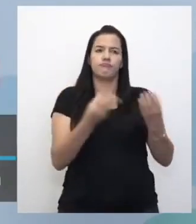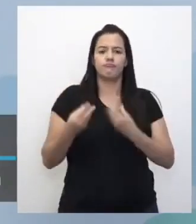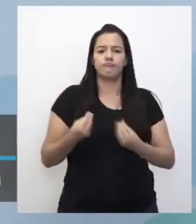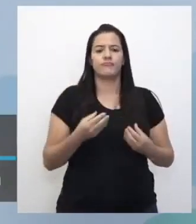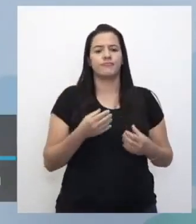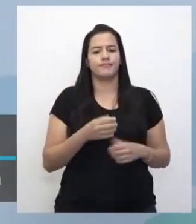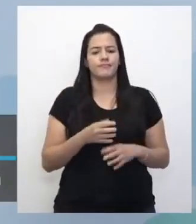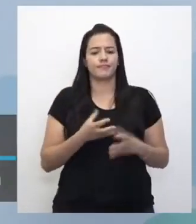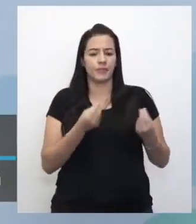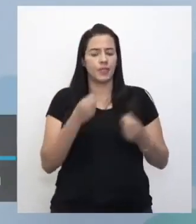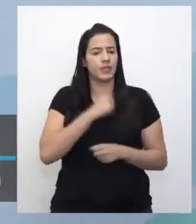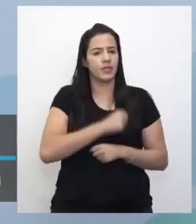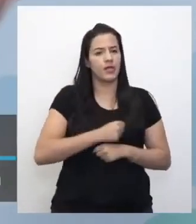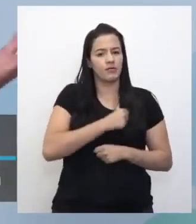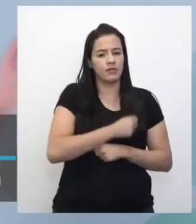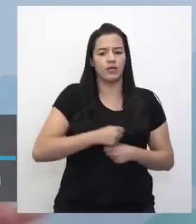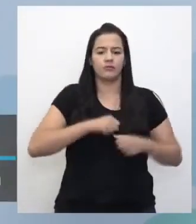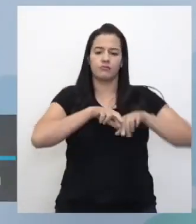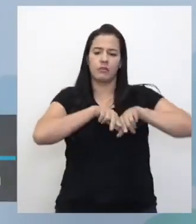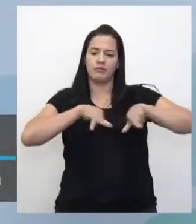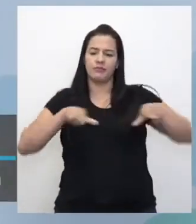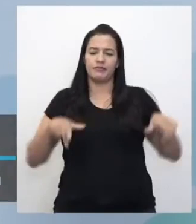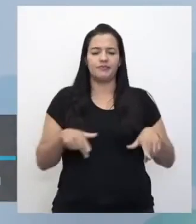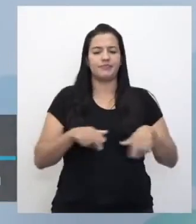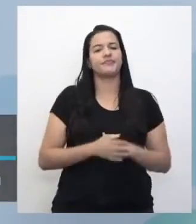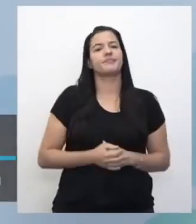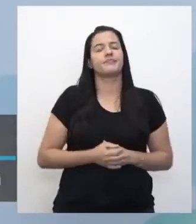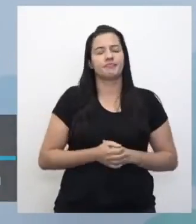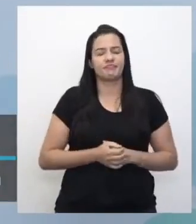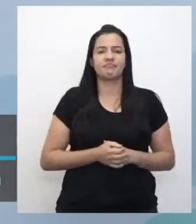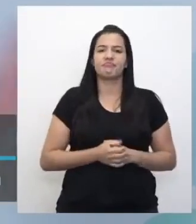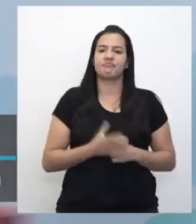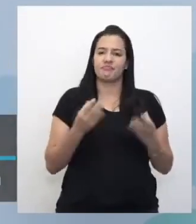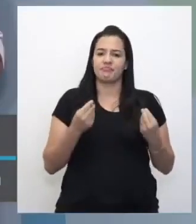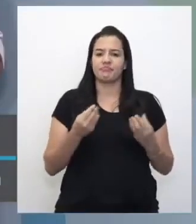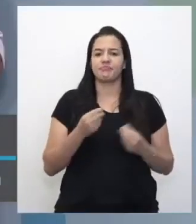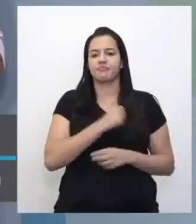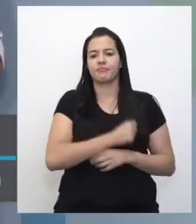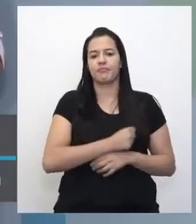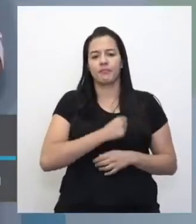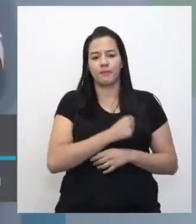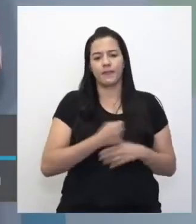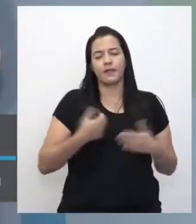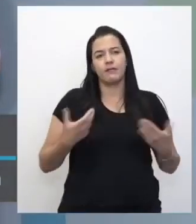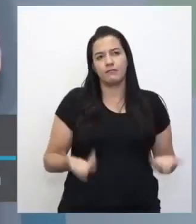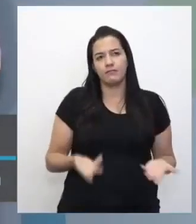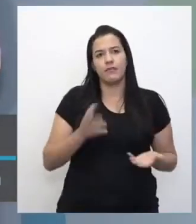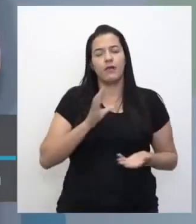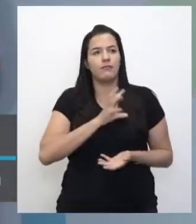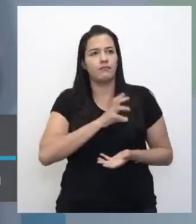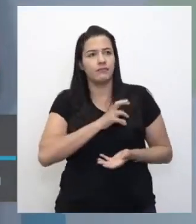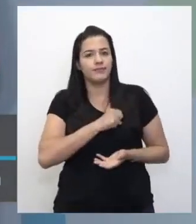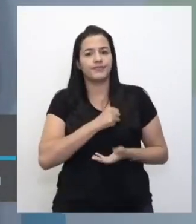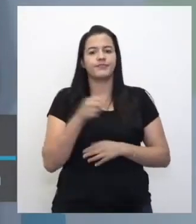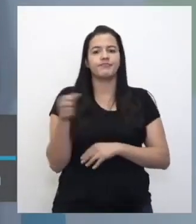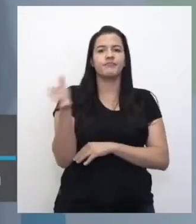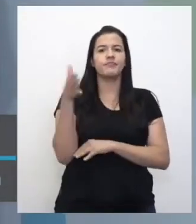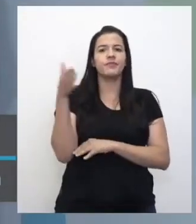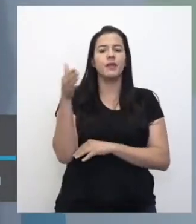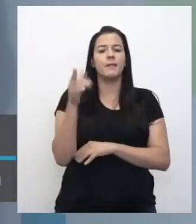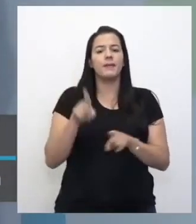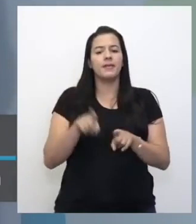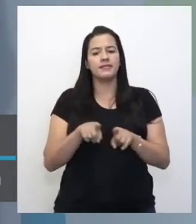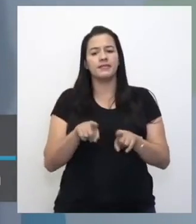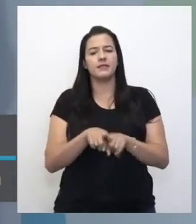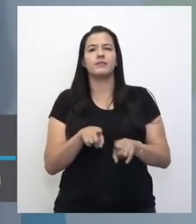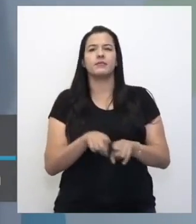saudade dessa terra. A aluna Renata, saudade também. Então, a saudade predominou. Tem esse sentimento de amor, claro, pela pátria, mas eu acho que o sentimento de